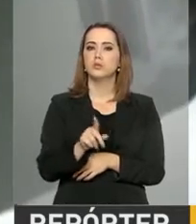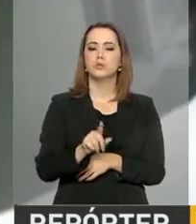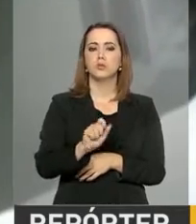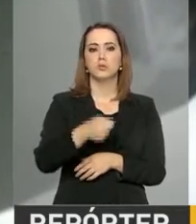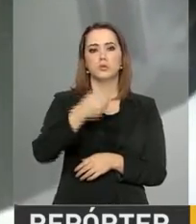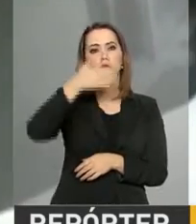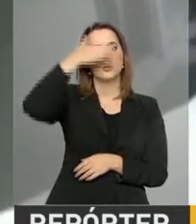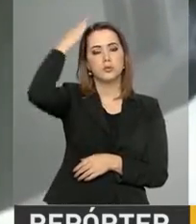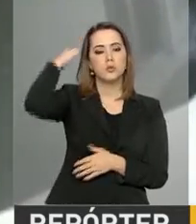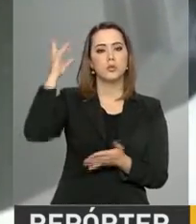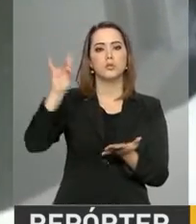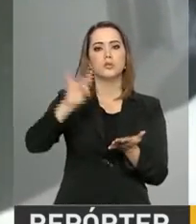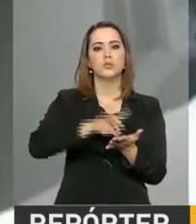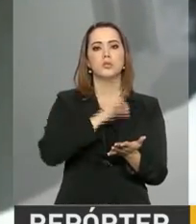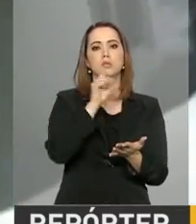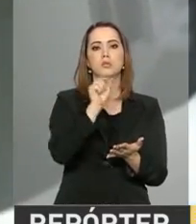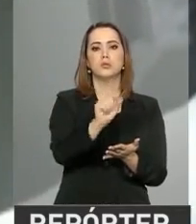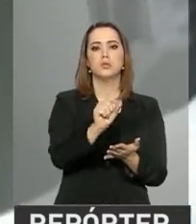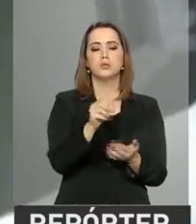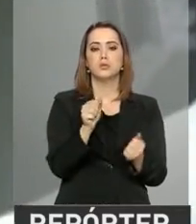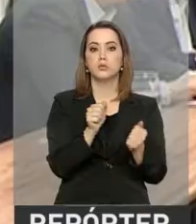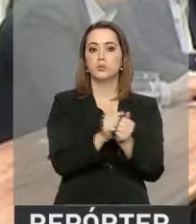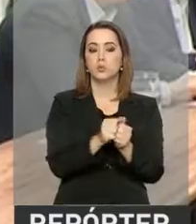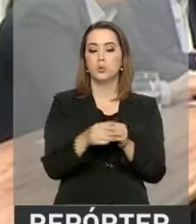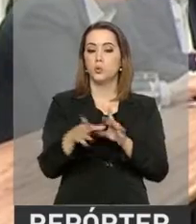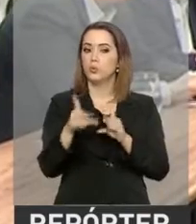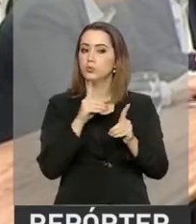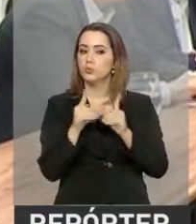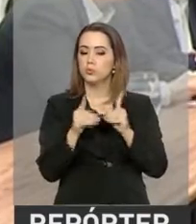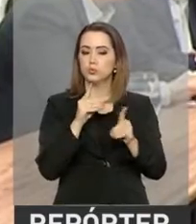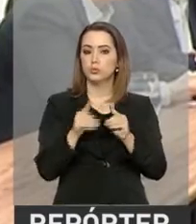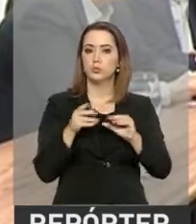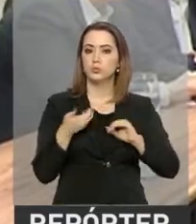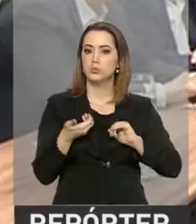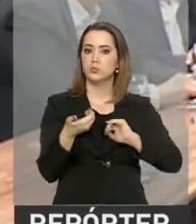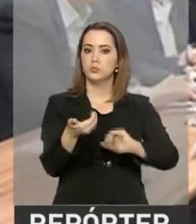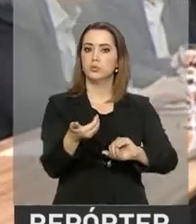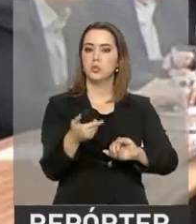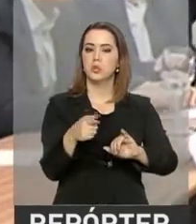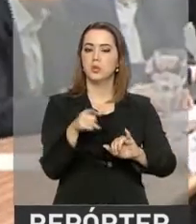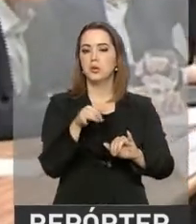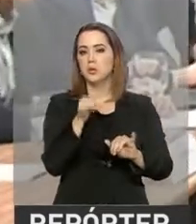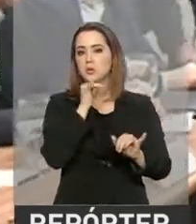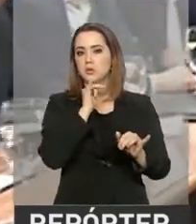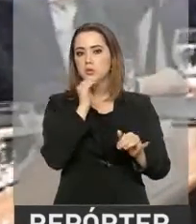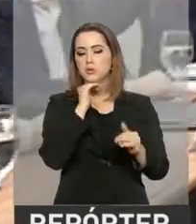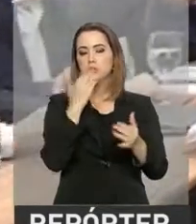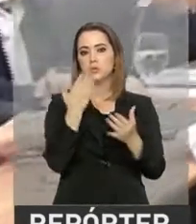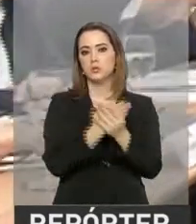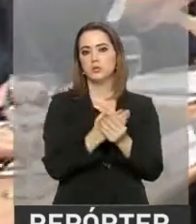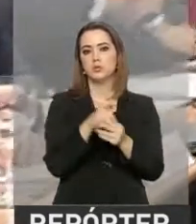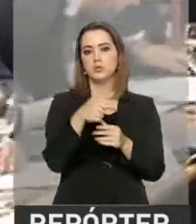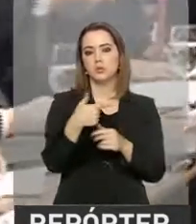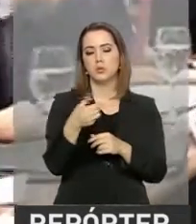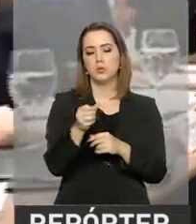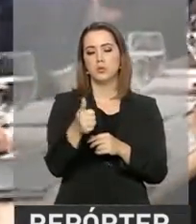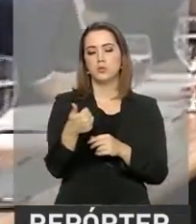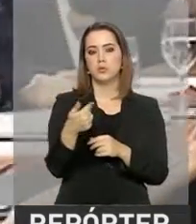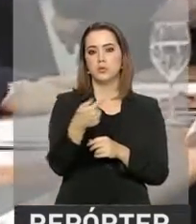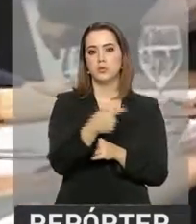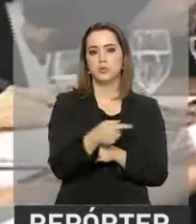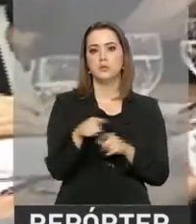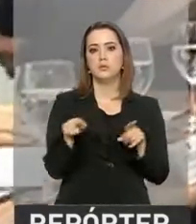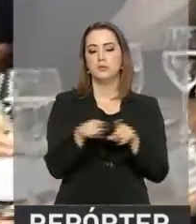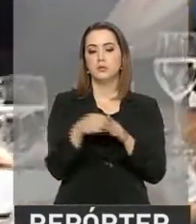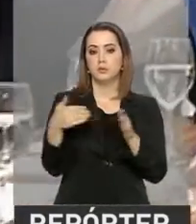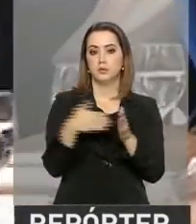é para afinar o diálogo com o Congresso Nacional e debater temas como o envio do orçamento para 2017, que deve ser realizado